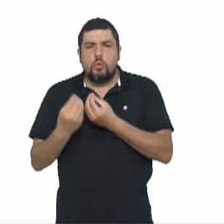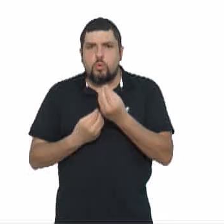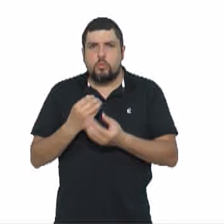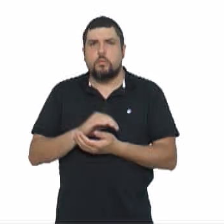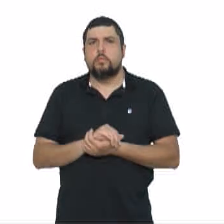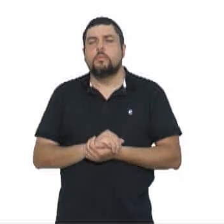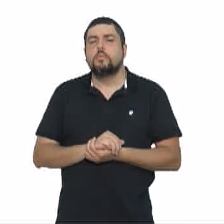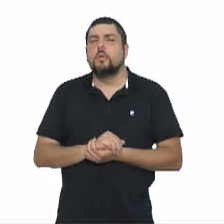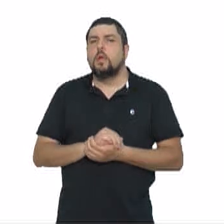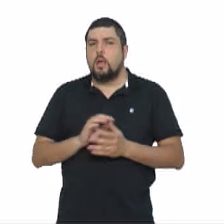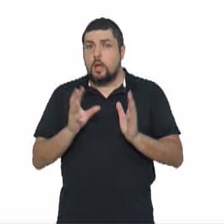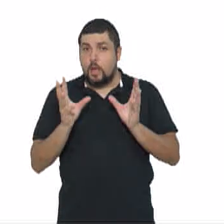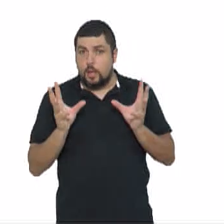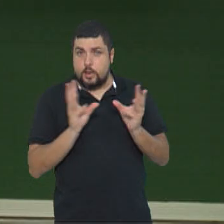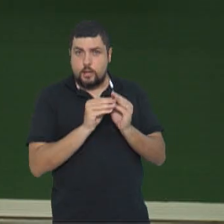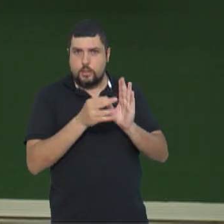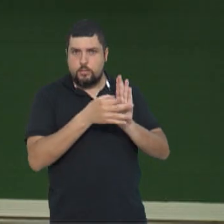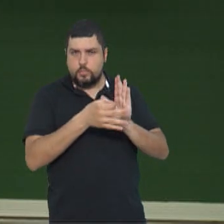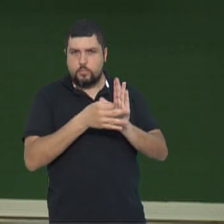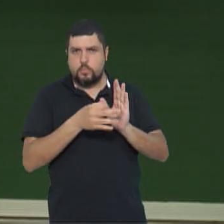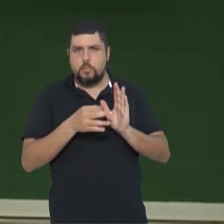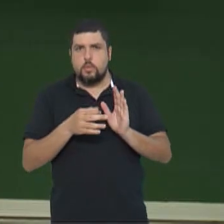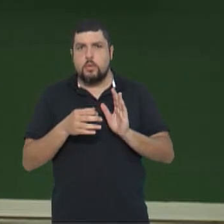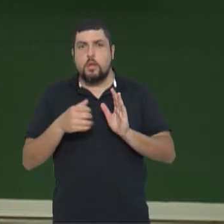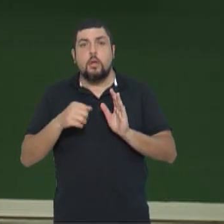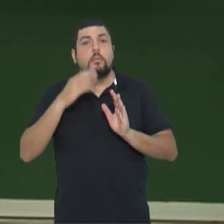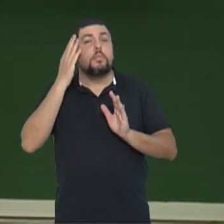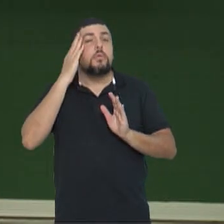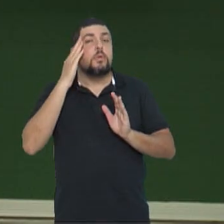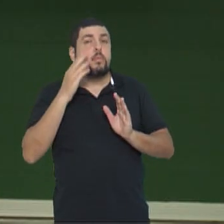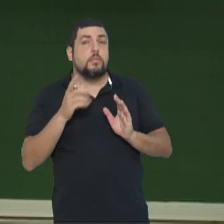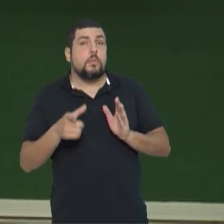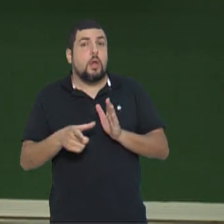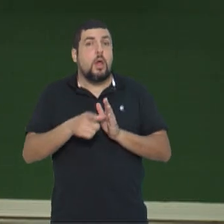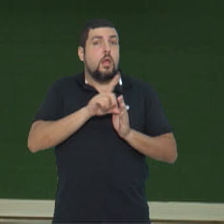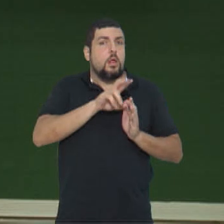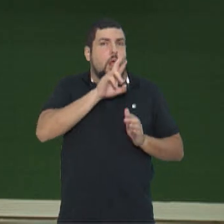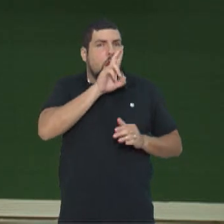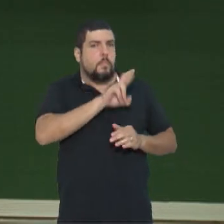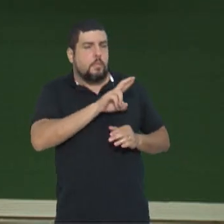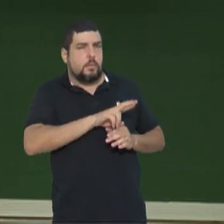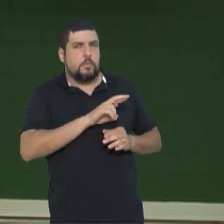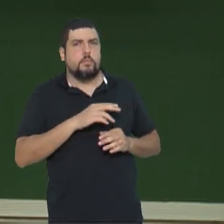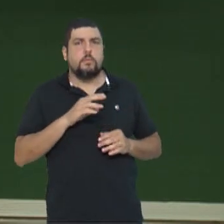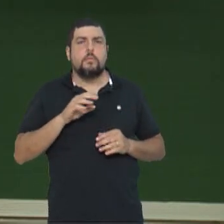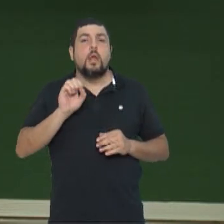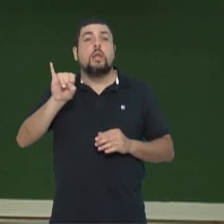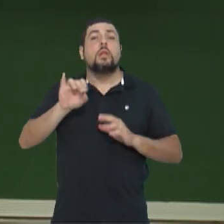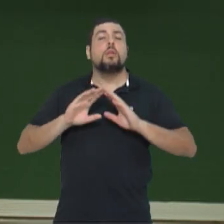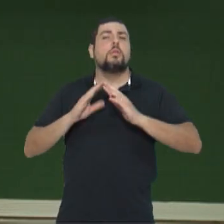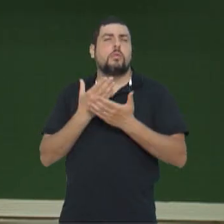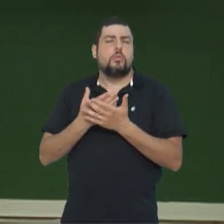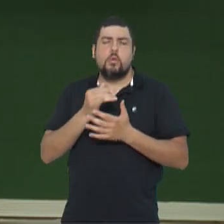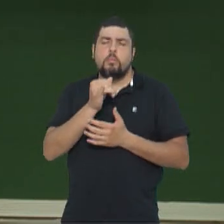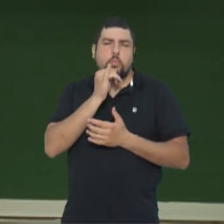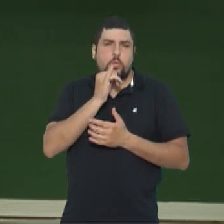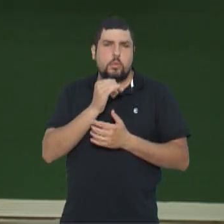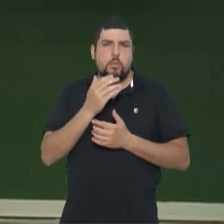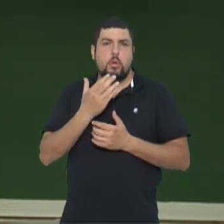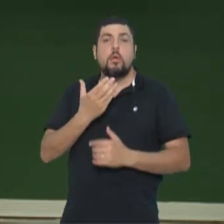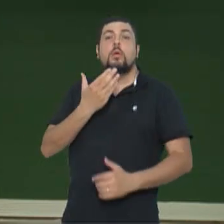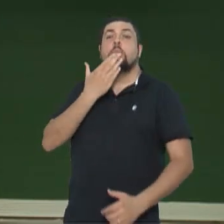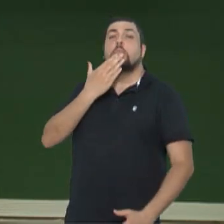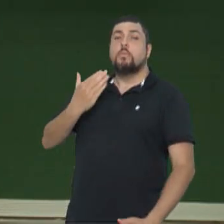saber quantas linhas eu tenho, né? Que espaço que eu tenho. Se é na escola, vamos supor que eu tenho uma resenha de 30 linhas. Então, eu